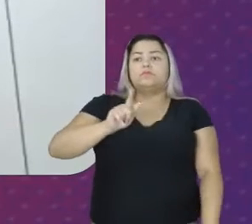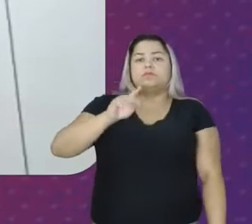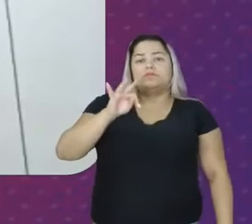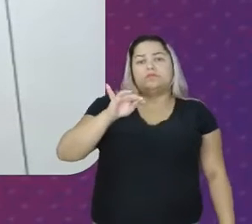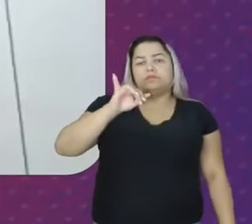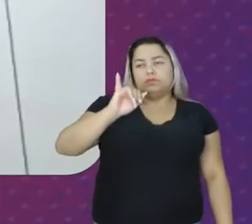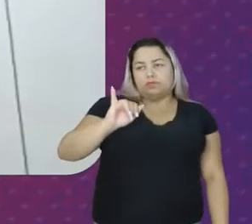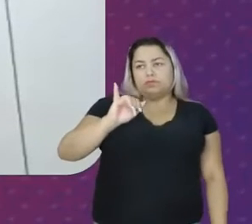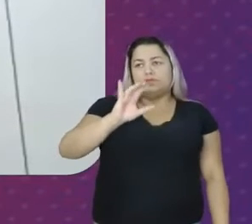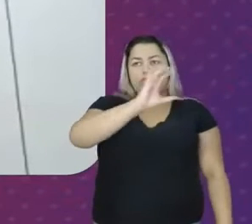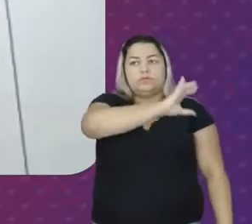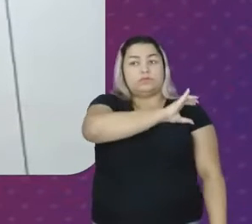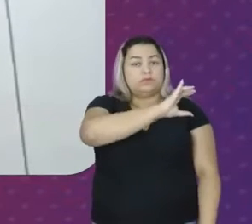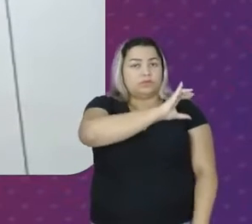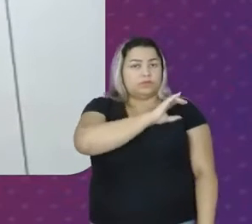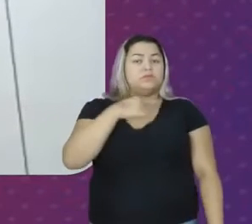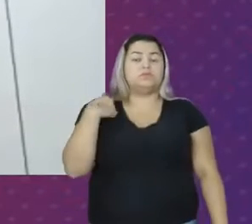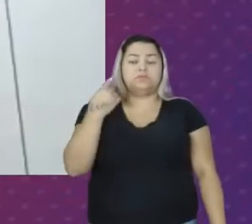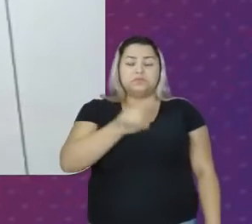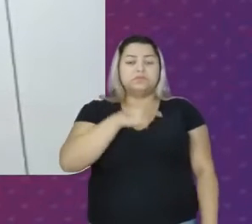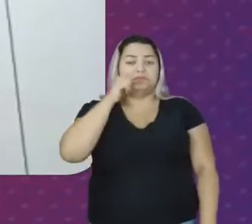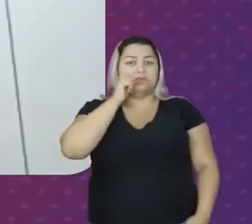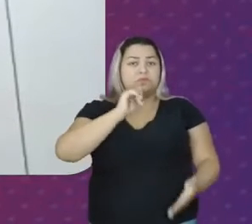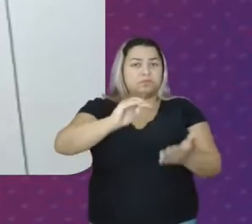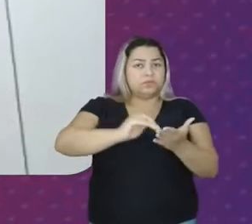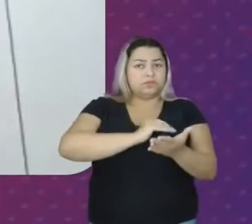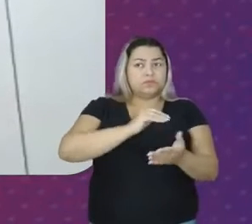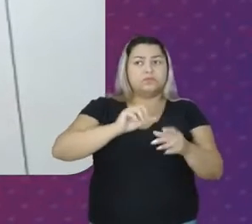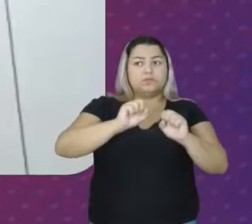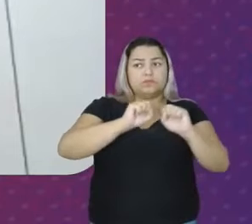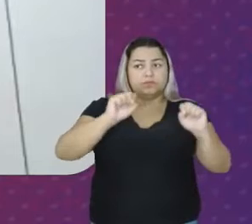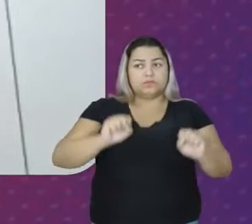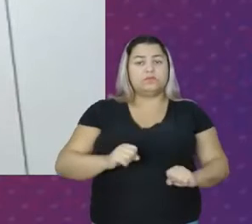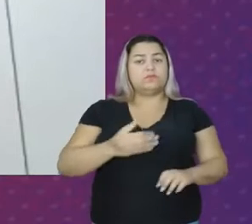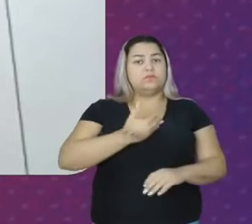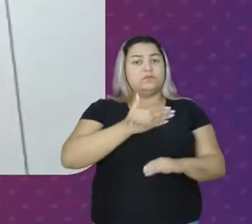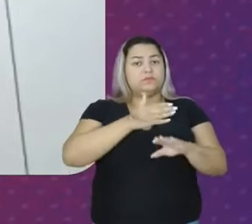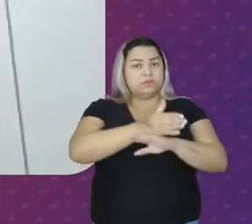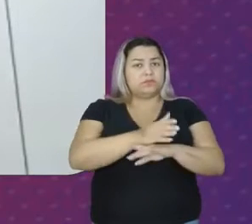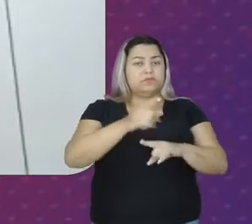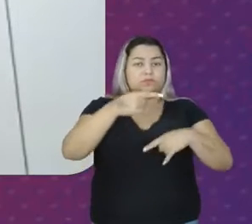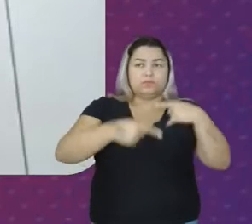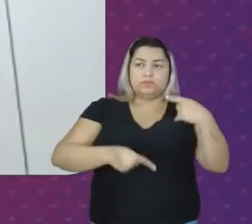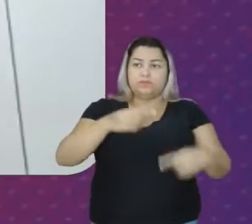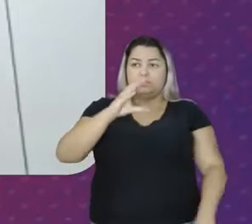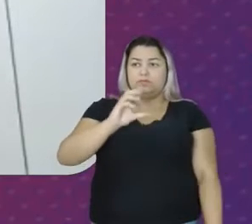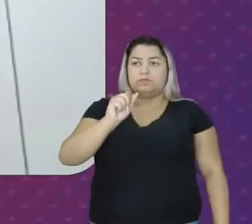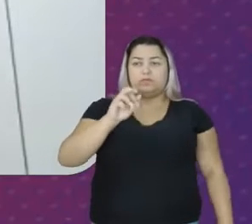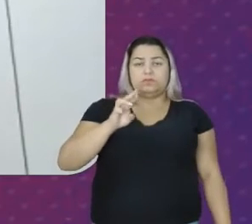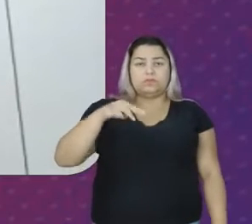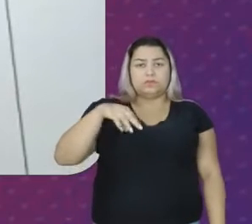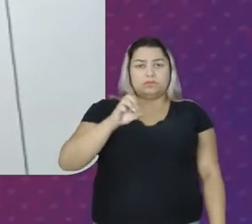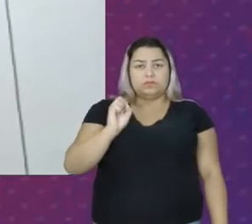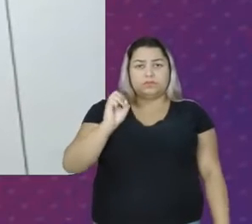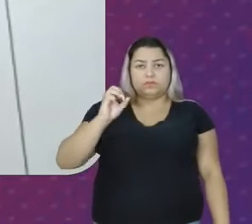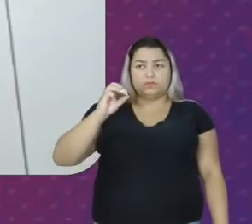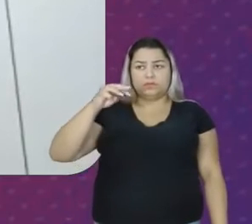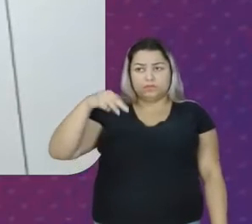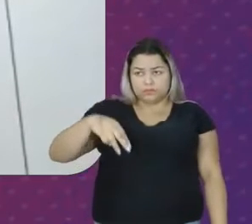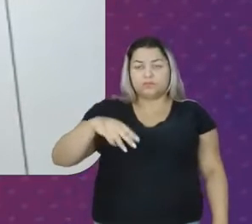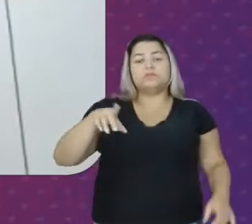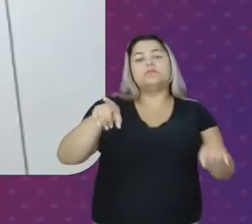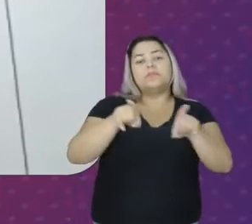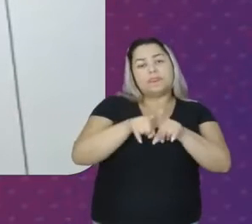quem coordena, inclusive, é a nossa secretária de Articulação Institucional, Ações Temáticas e Participação Política, Carmen Foro, mas